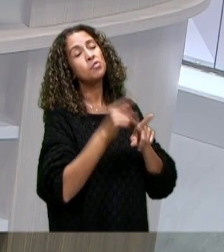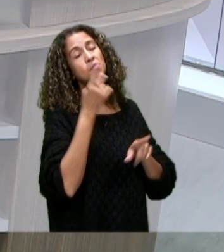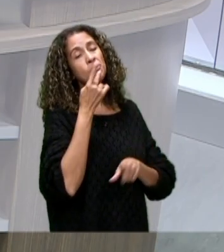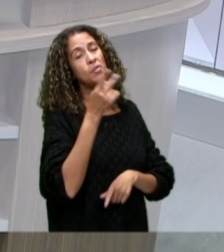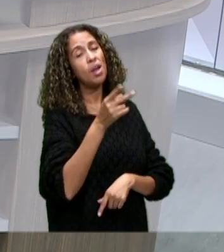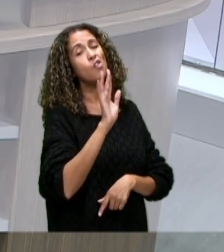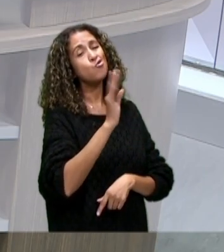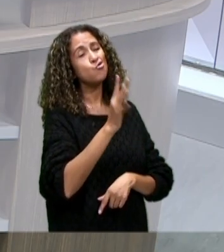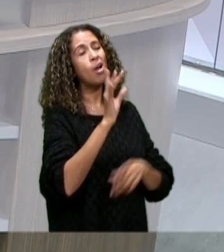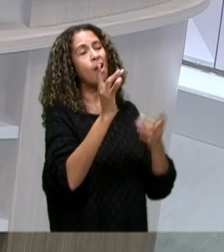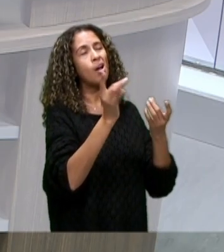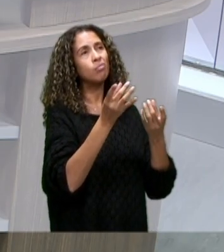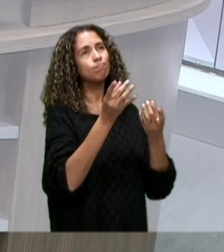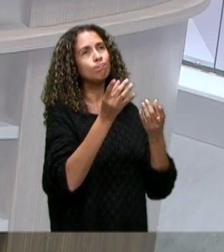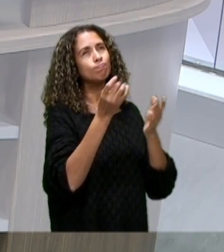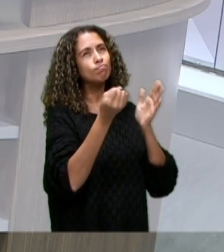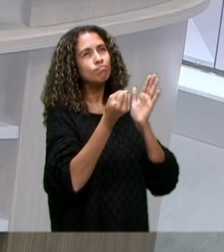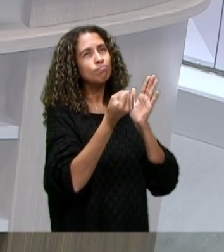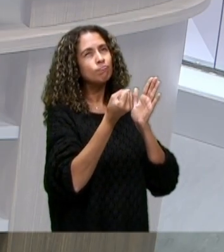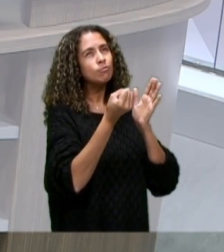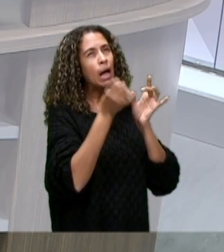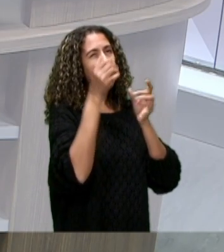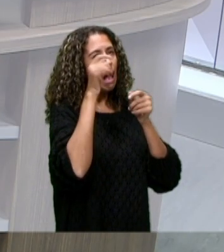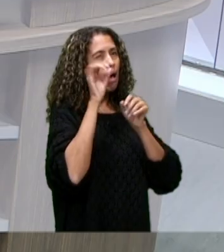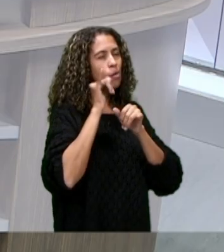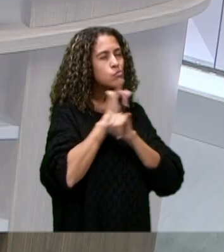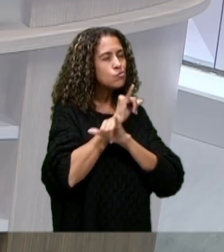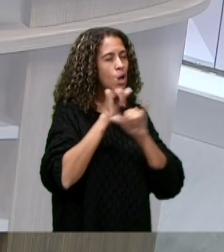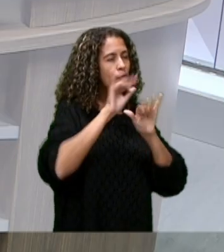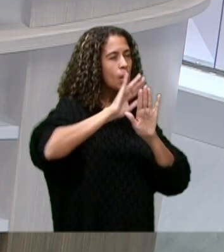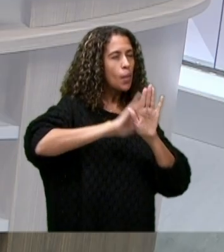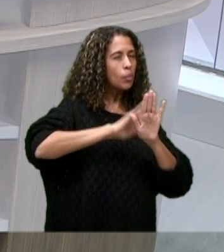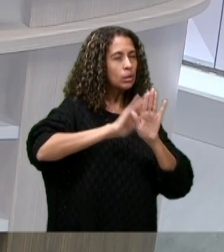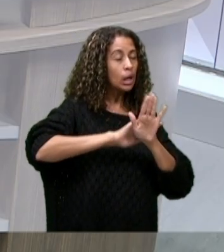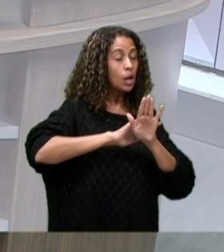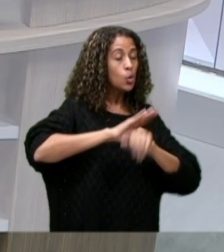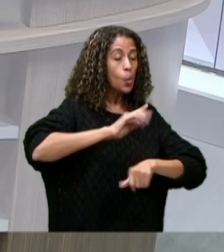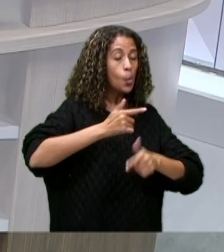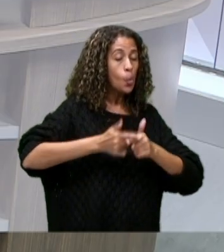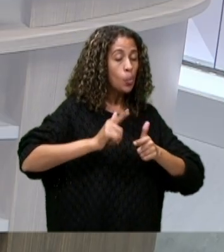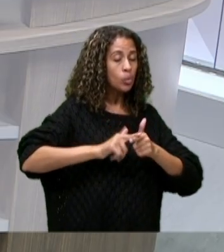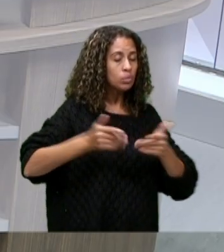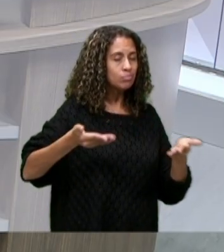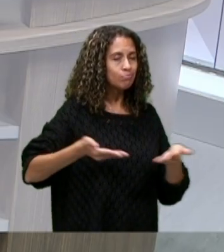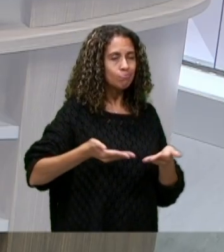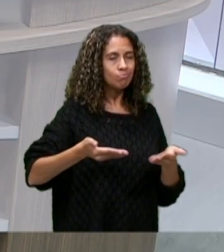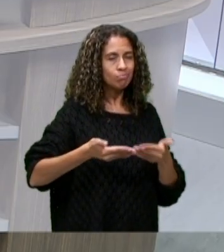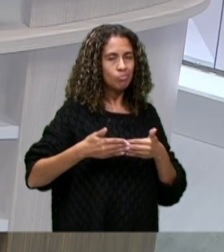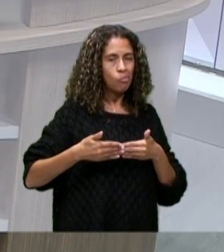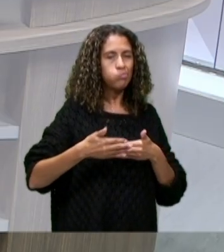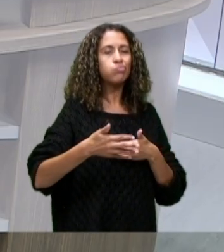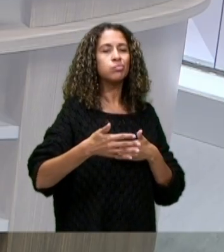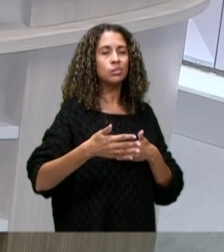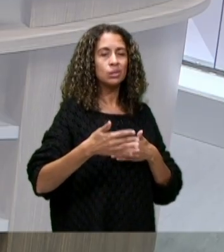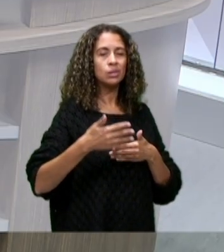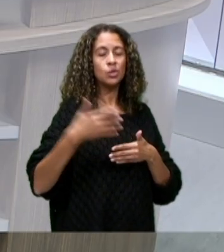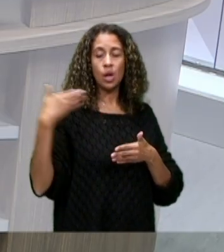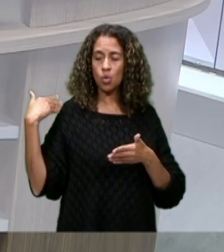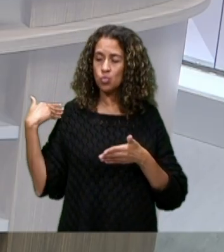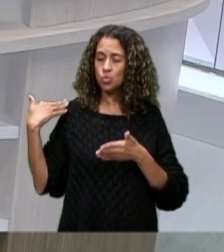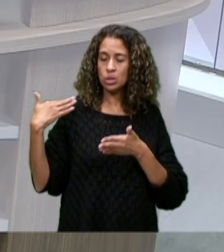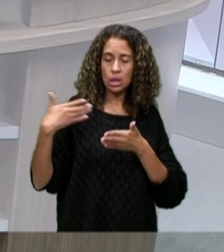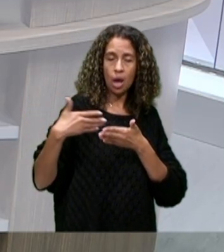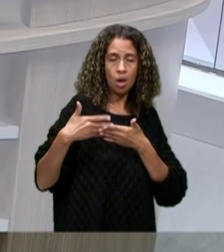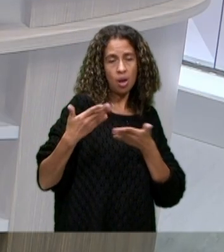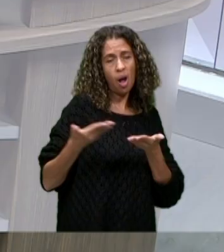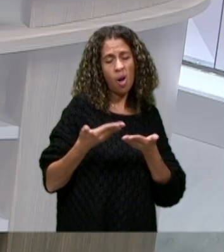já dá marcas de que vai falar muito sobre a situação atual, a situação que Sim. vem Vem de agora, né? dos últimos